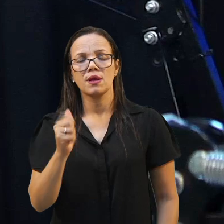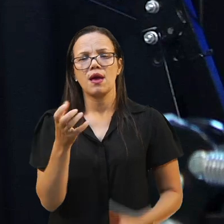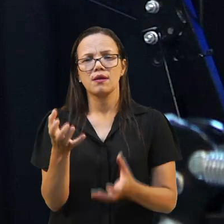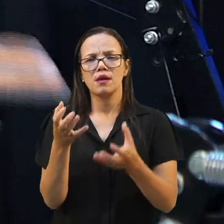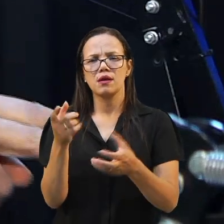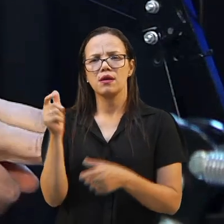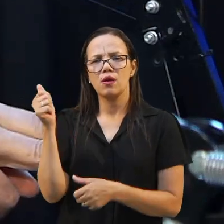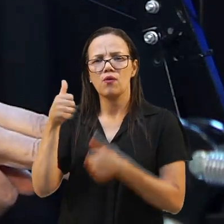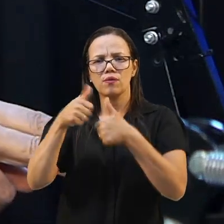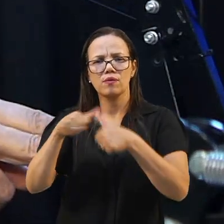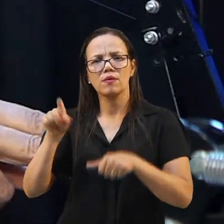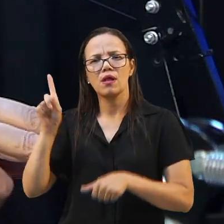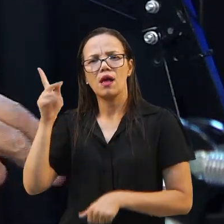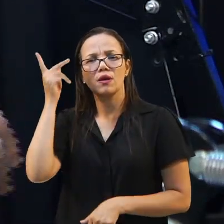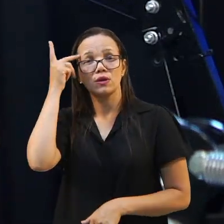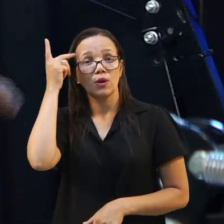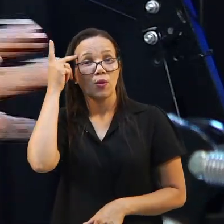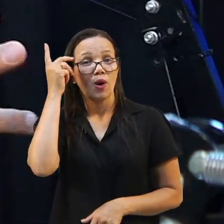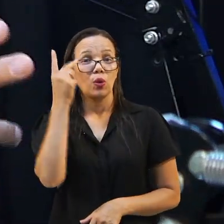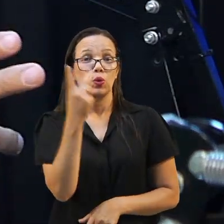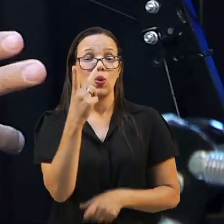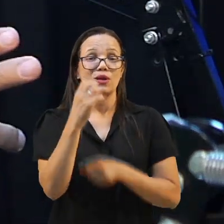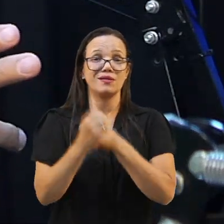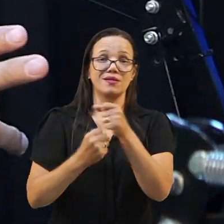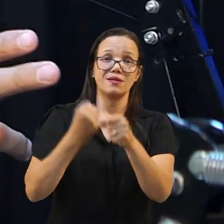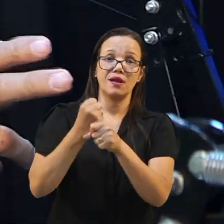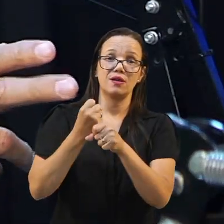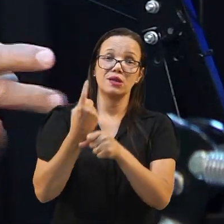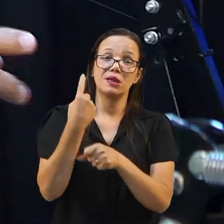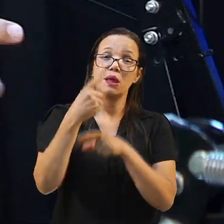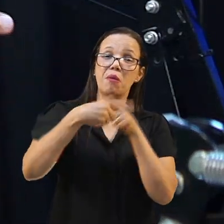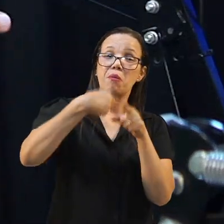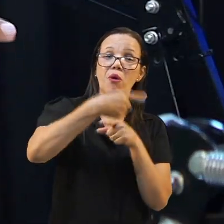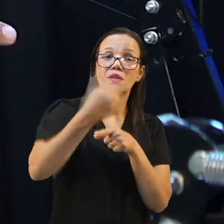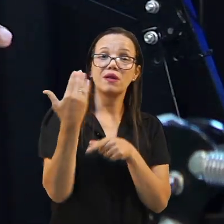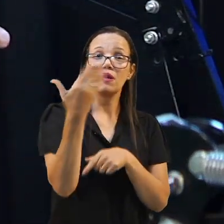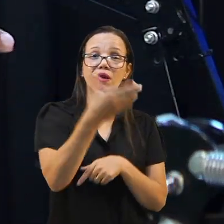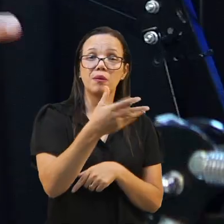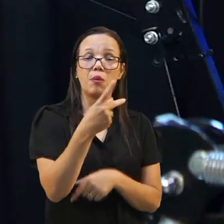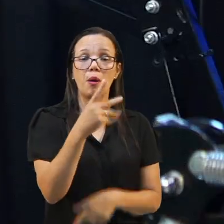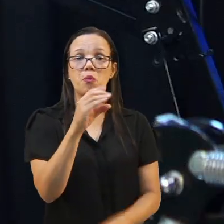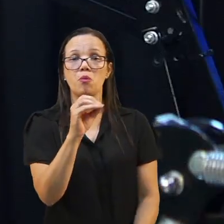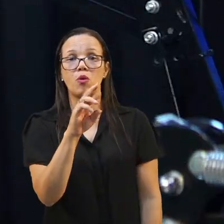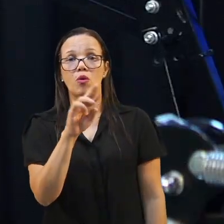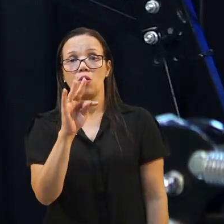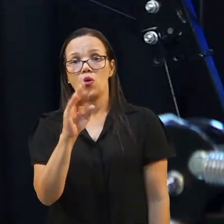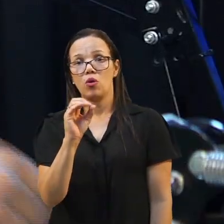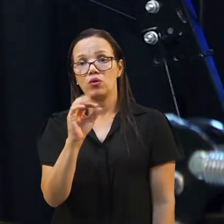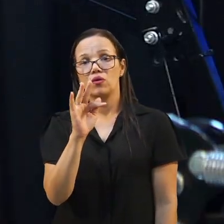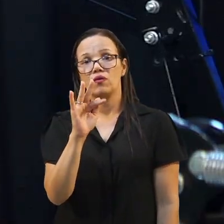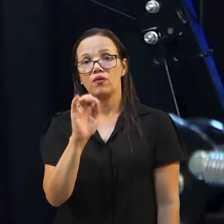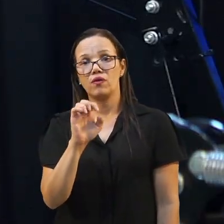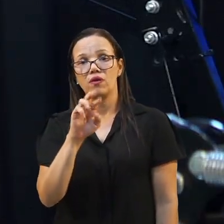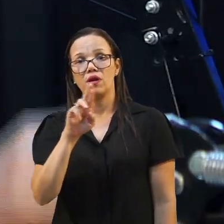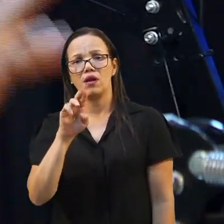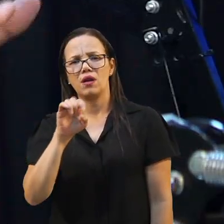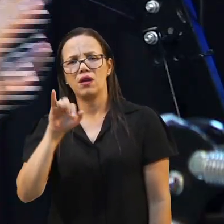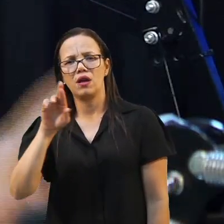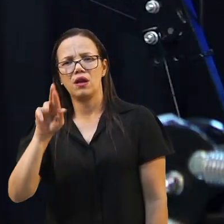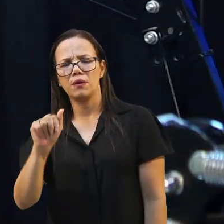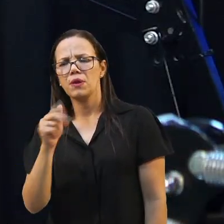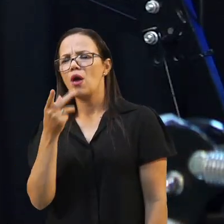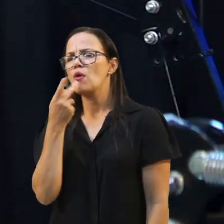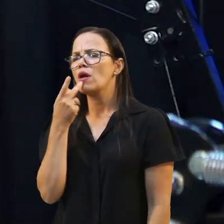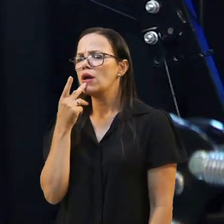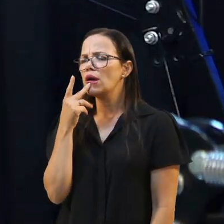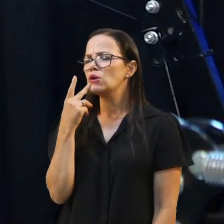anos, depois eu iria para Porto Ferreira comandar a companhia lá. Quando eu falei em termos de salário, ele falou, não,